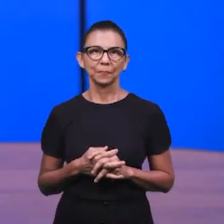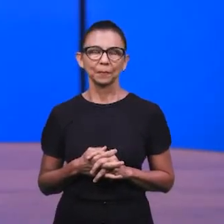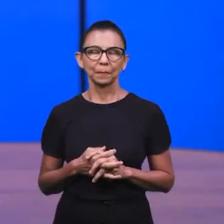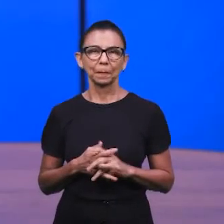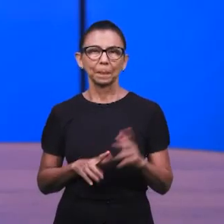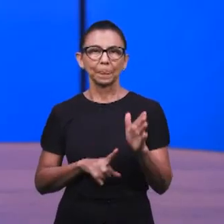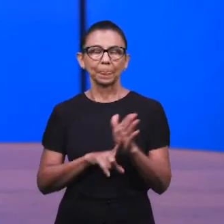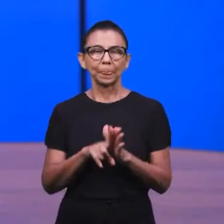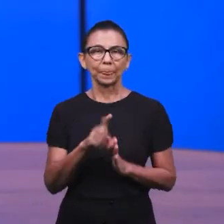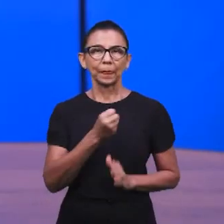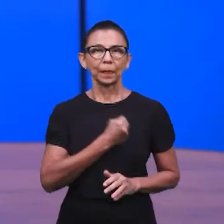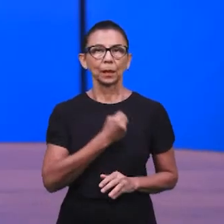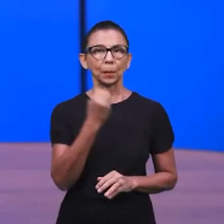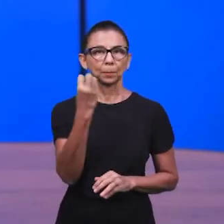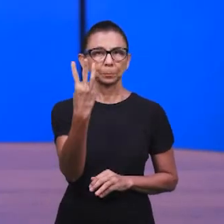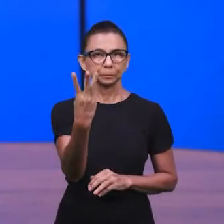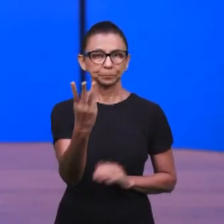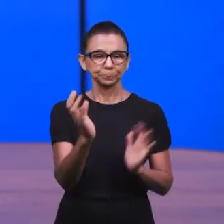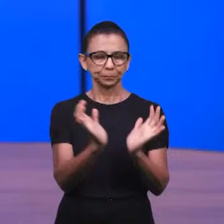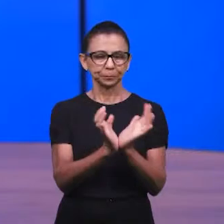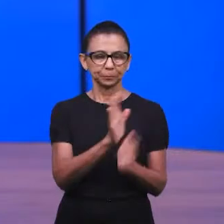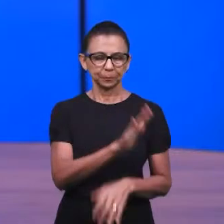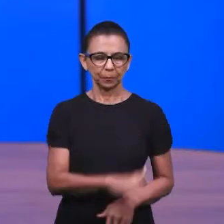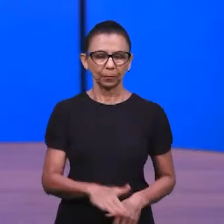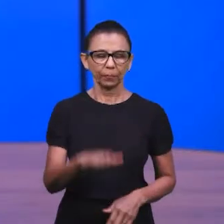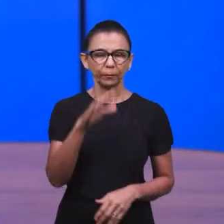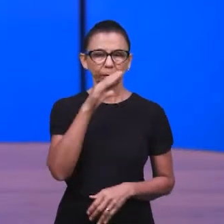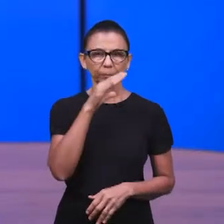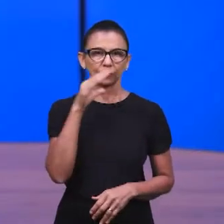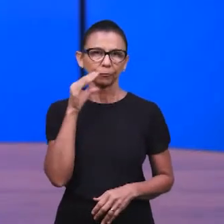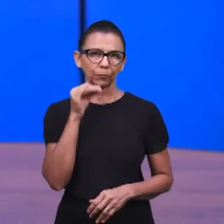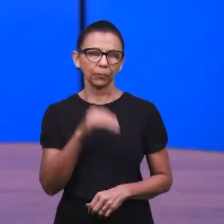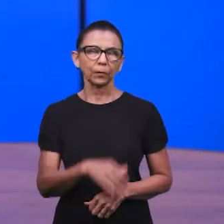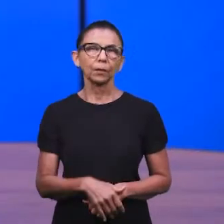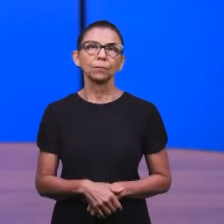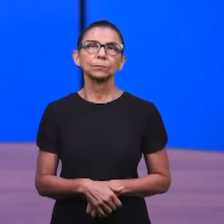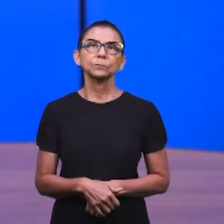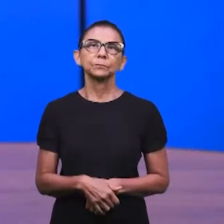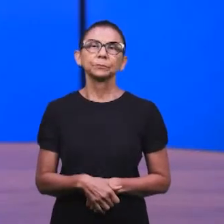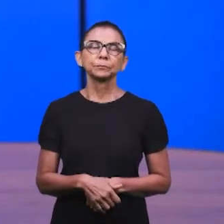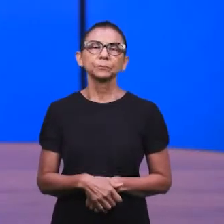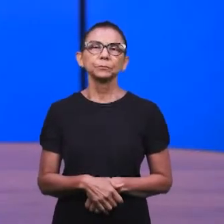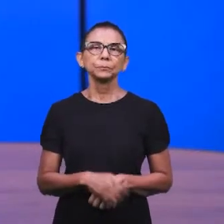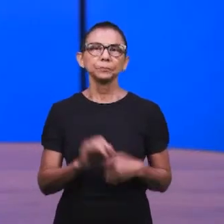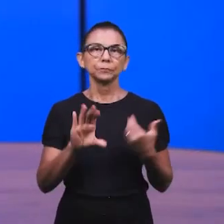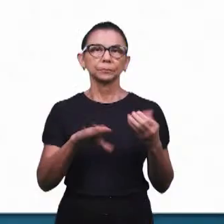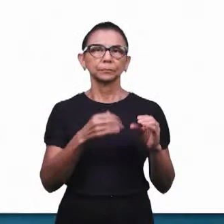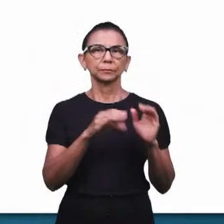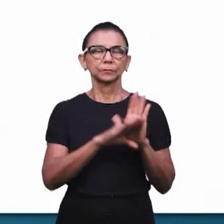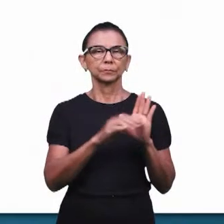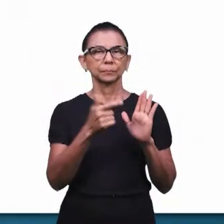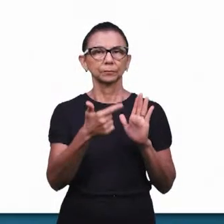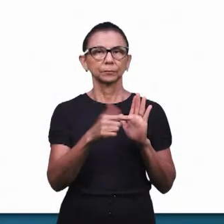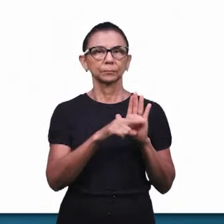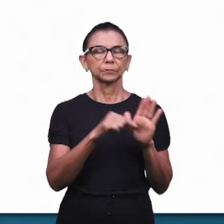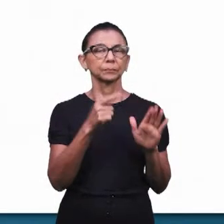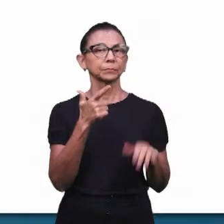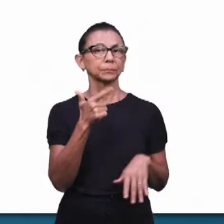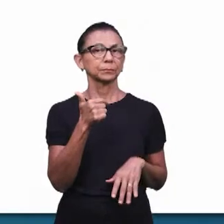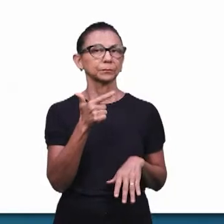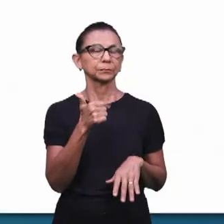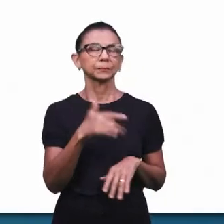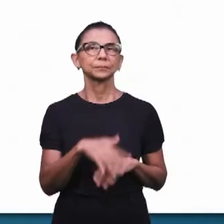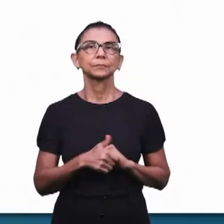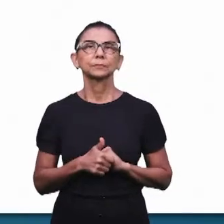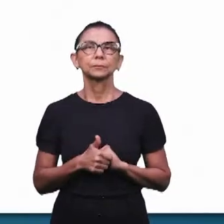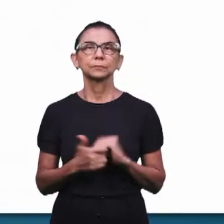A nossa última agora é a pergunta 3, que foi dirigida para as crianças intermediárias e adolescentes. E ela diz assim, lendo Cantares, capítulo